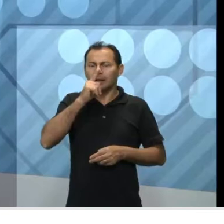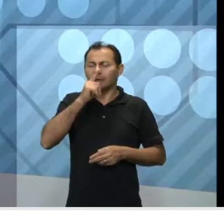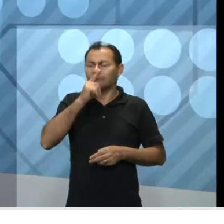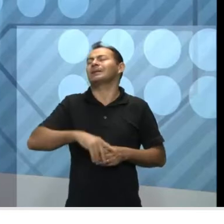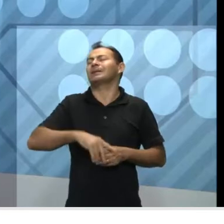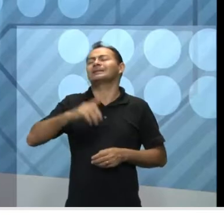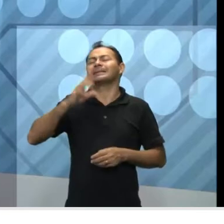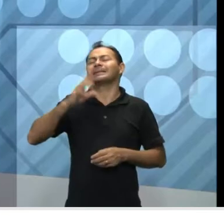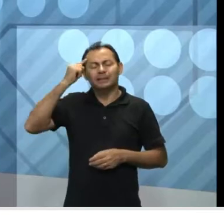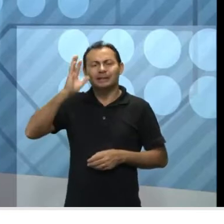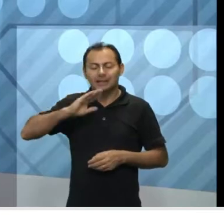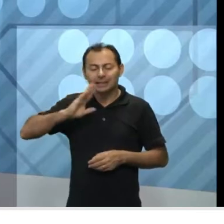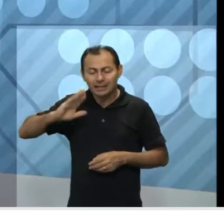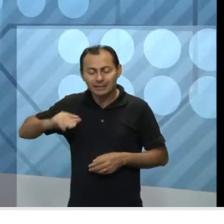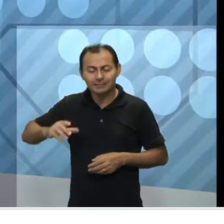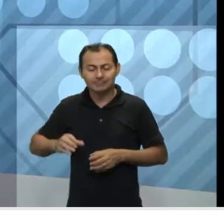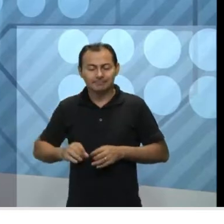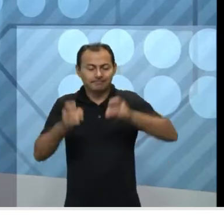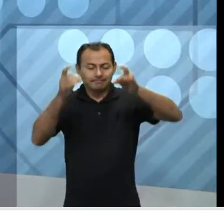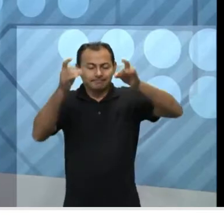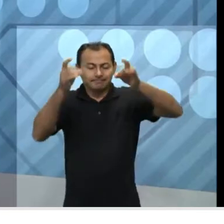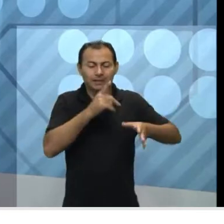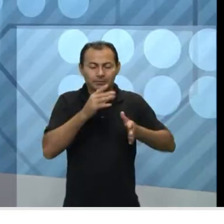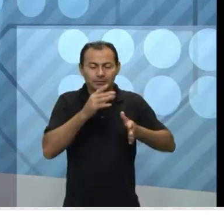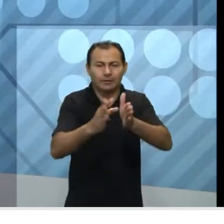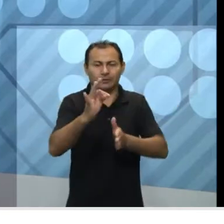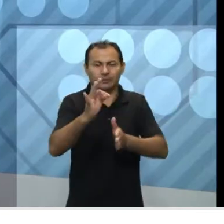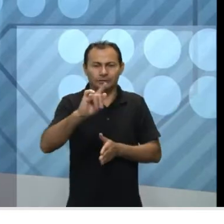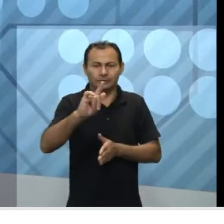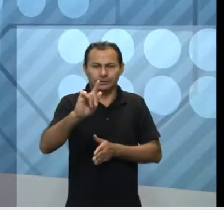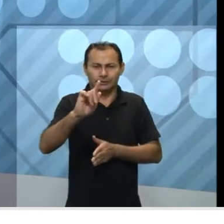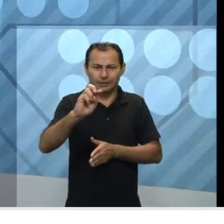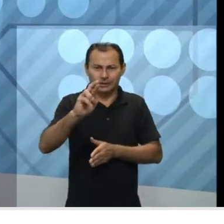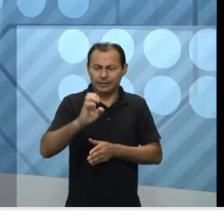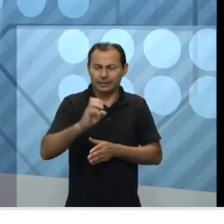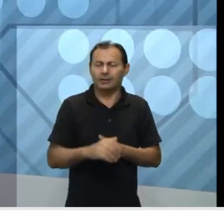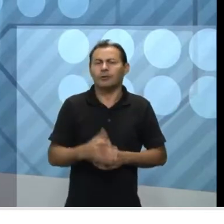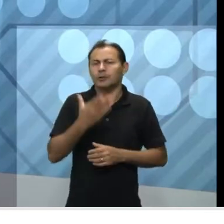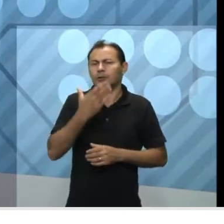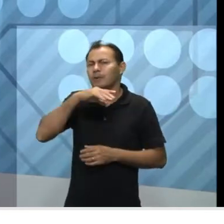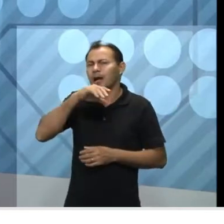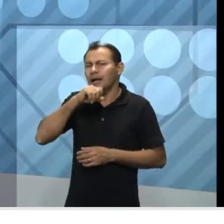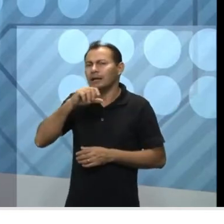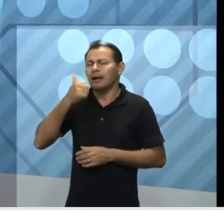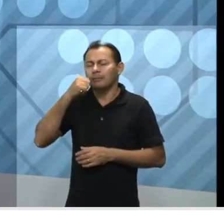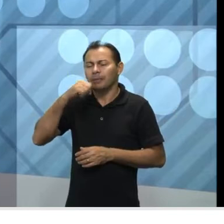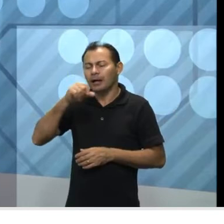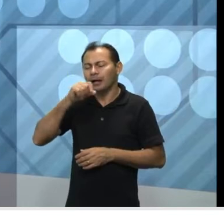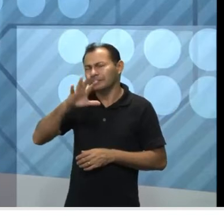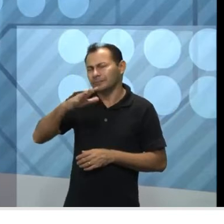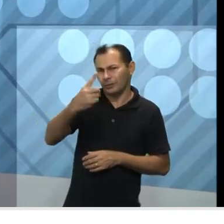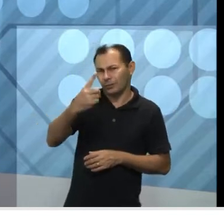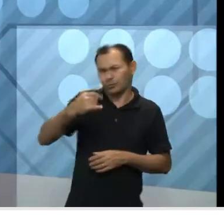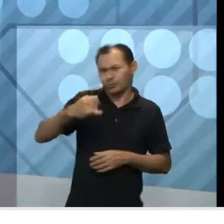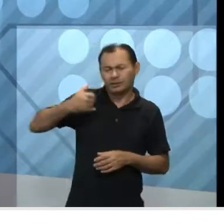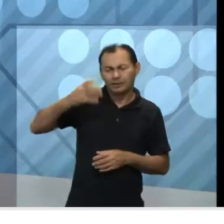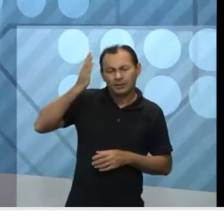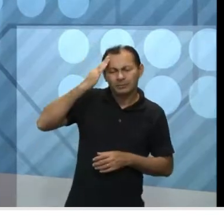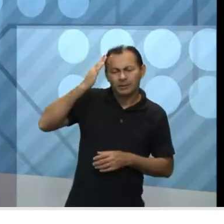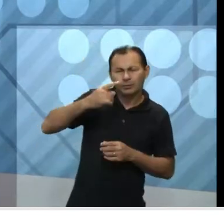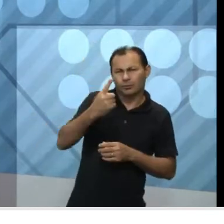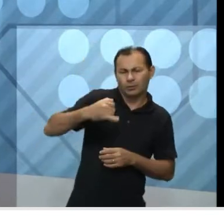alguma coisa errada com seus filhos, mas eles já tinham, por volta mais ou menos de um ano de idade, 1 ano e meio. Por quê? Não